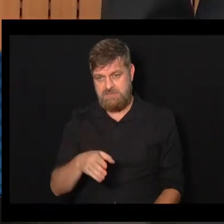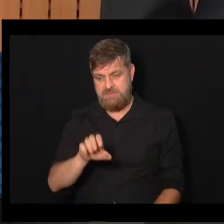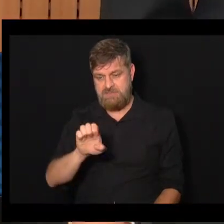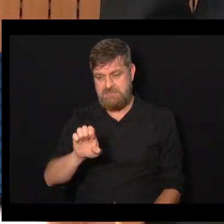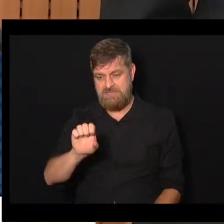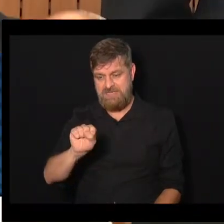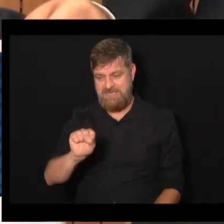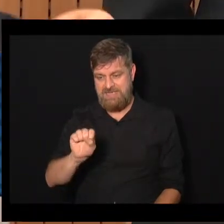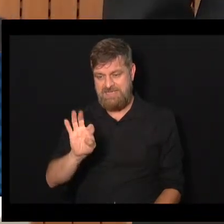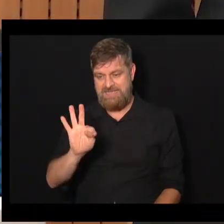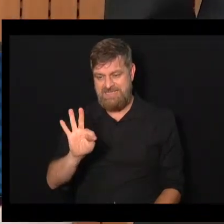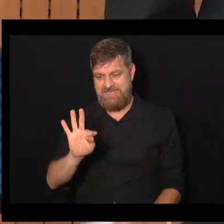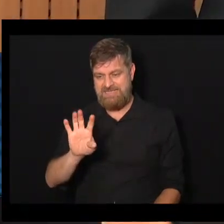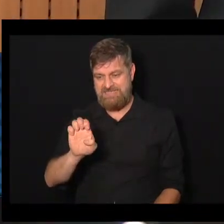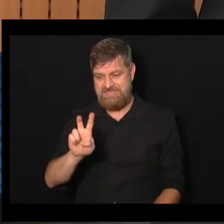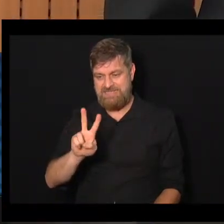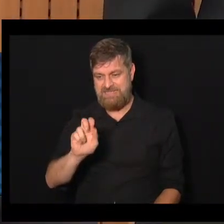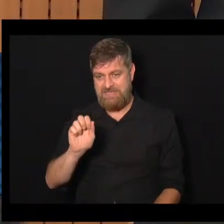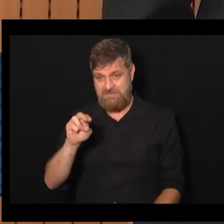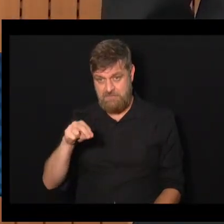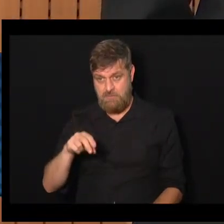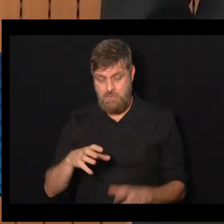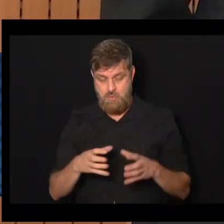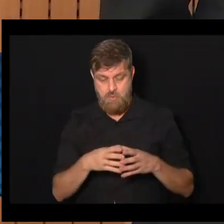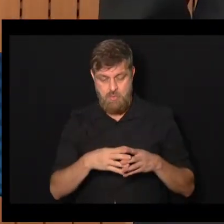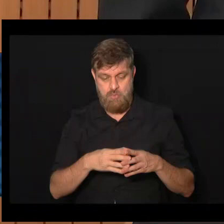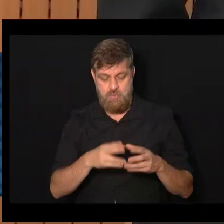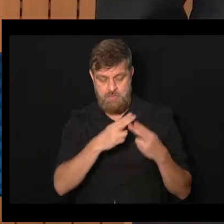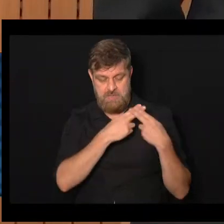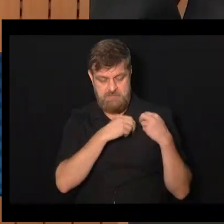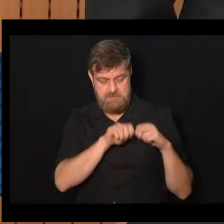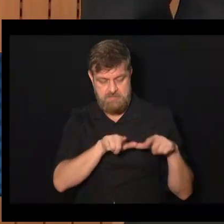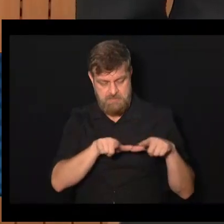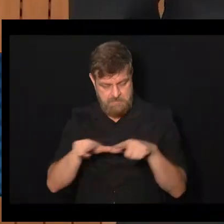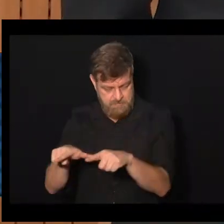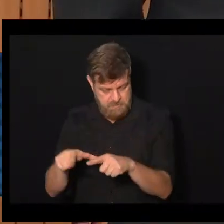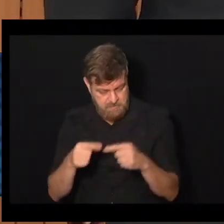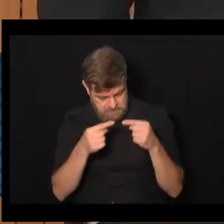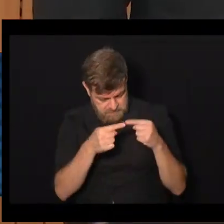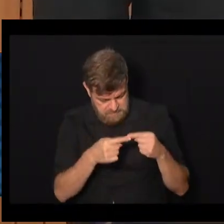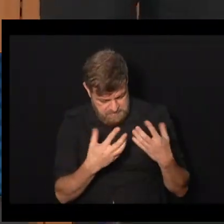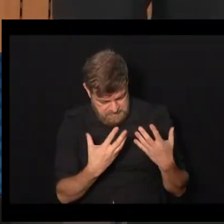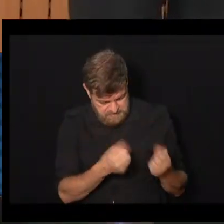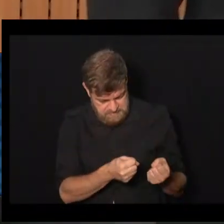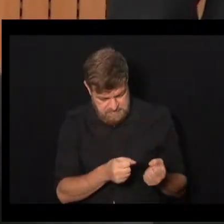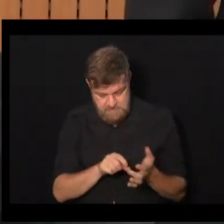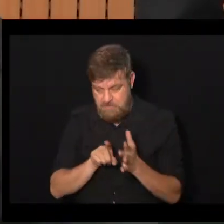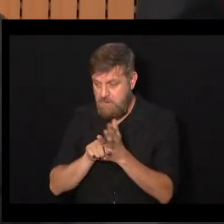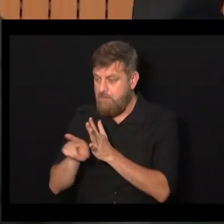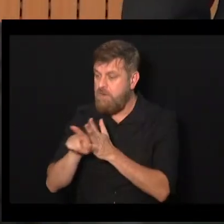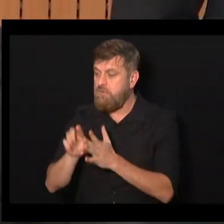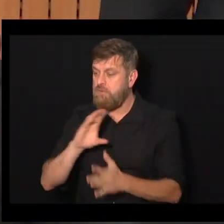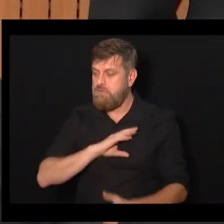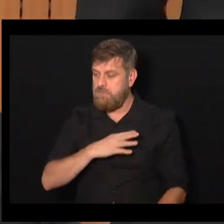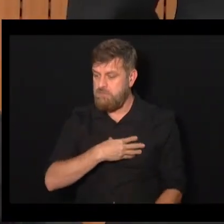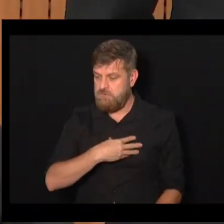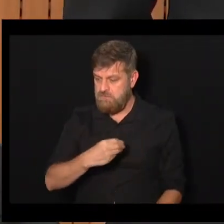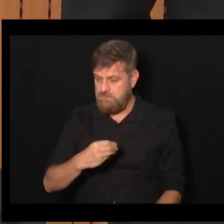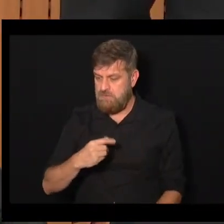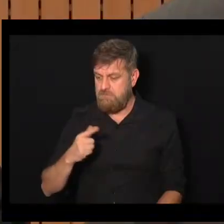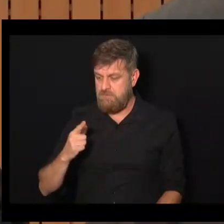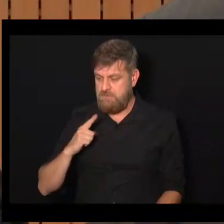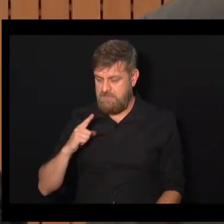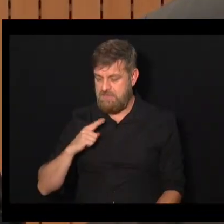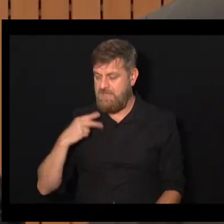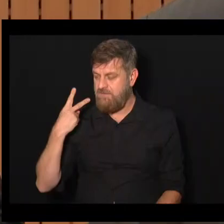da Comissão Especial de Honraria favorável. Com parecer favorável ao projeto, a matéria entre discussão, indago o vereador Campos Filho, se há vereador inscrito a discuti-lo. Não